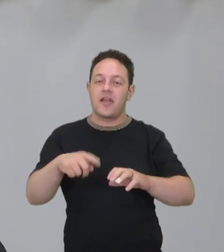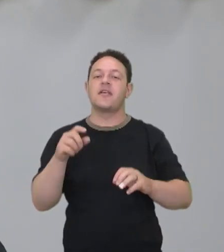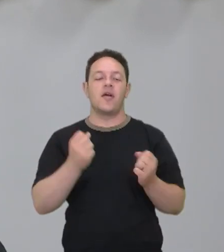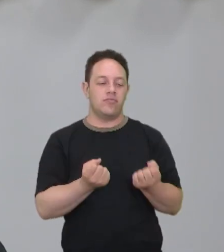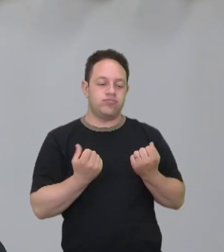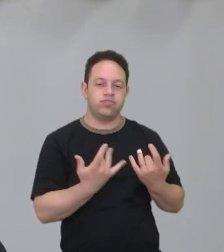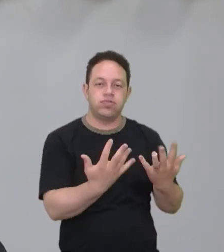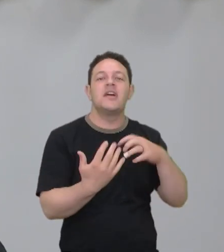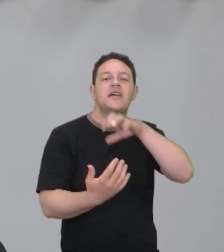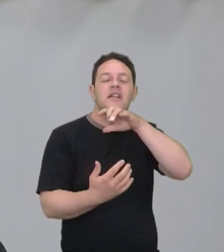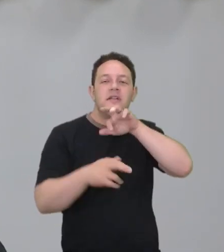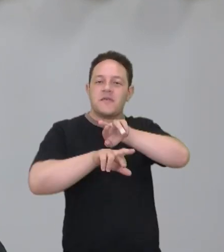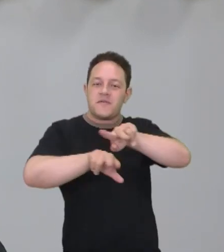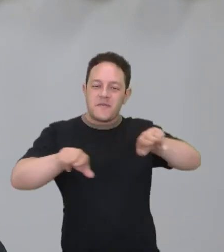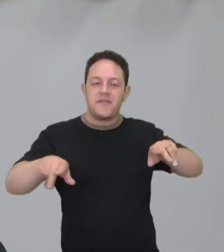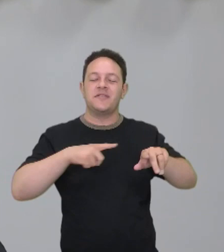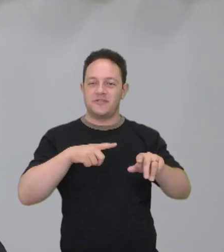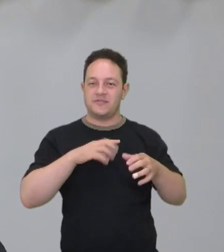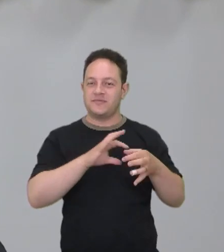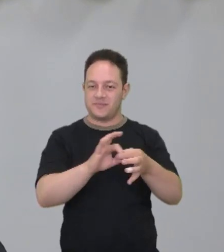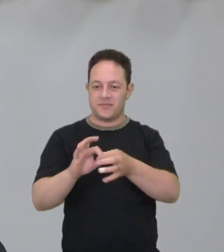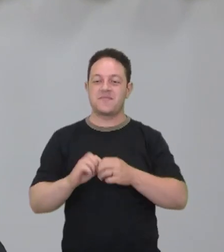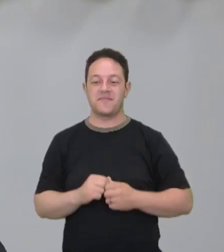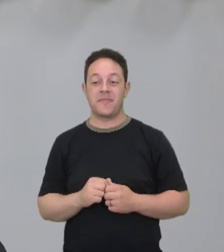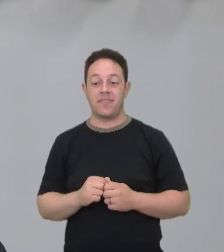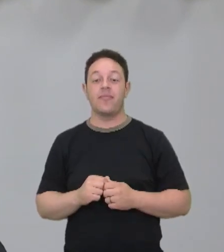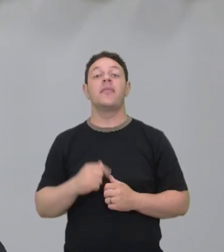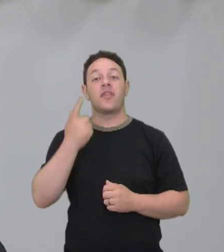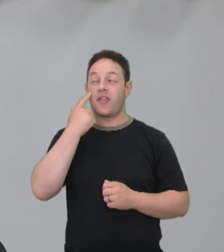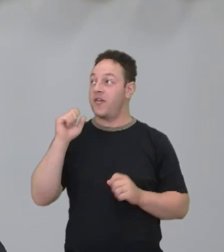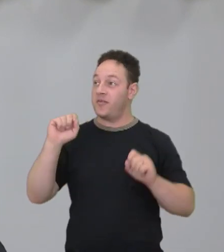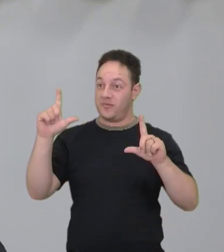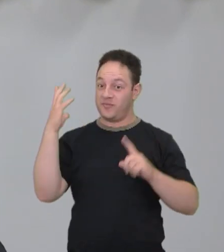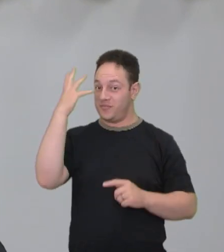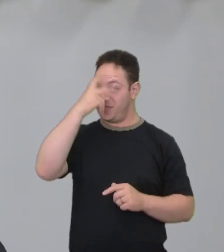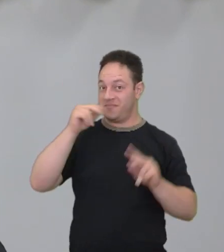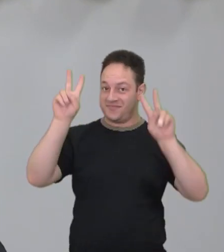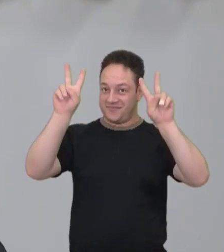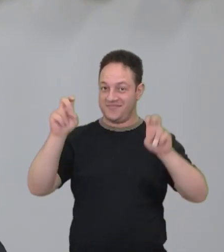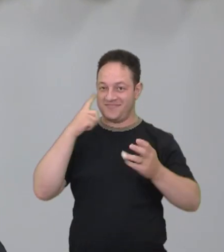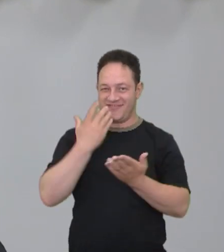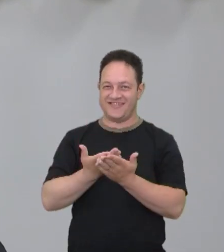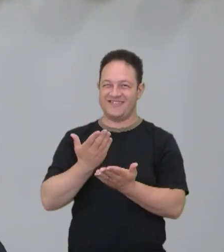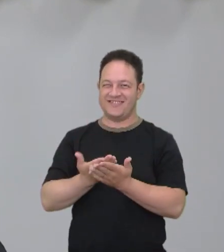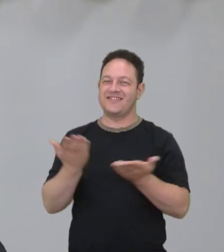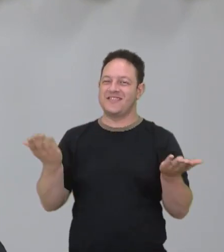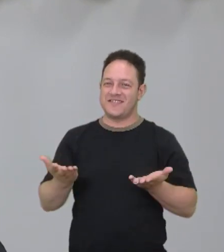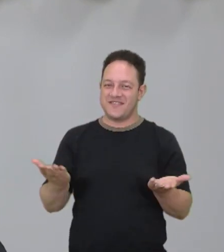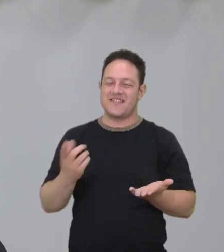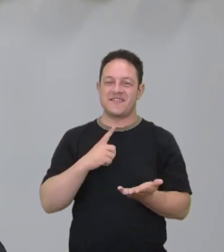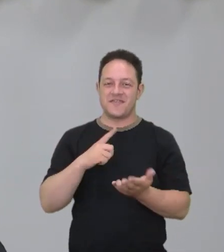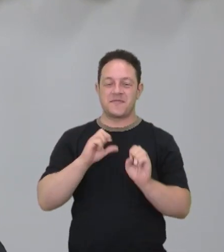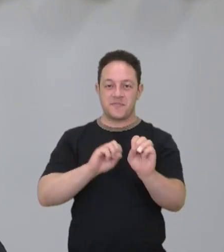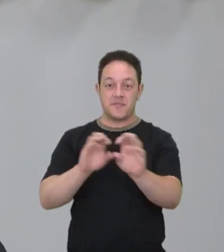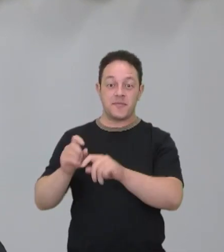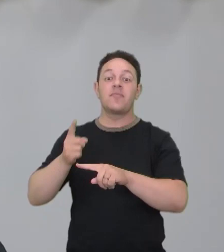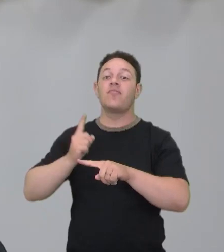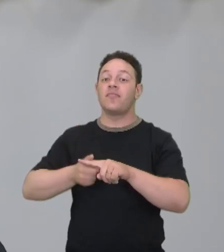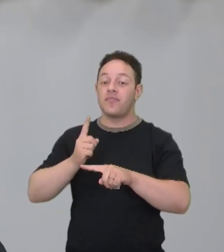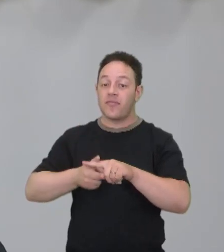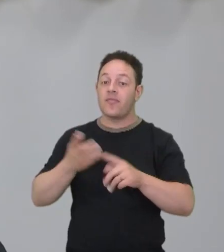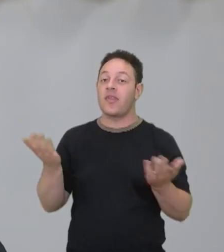e Qualidade do Solo. Vai aparecer aí na tela bonitinho o título da nossa aula de hoje. Isso porque a gente